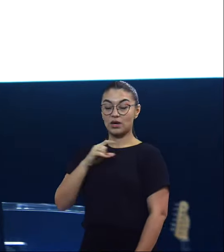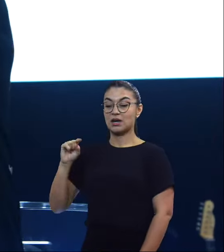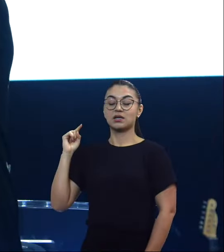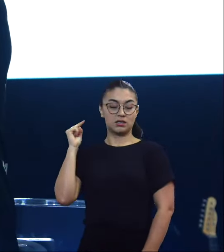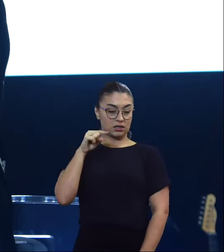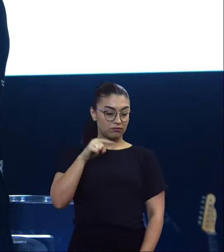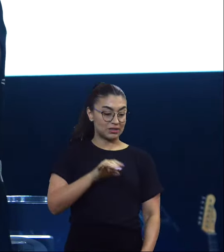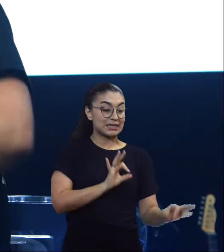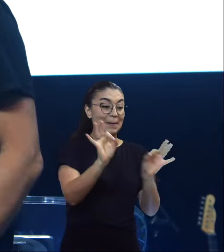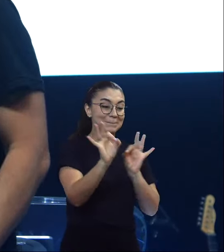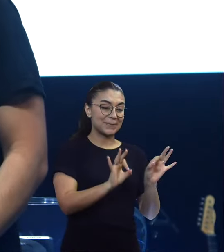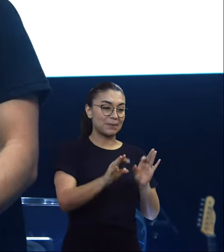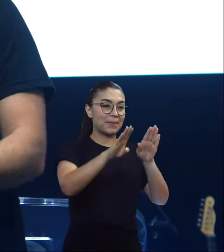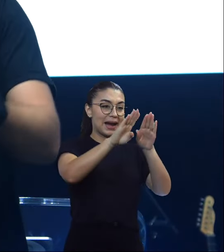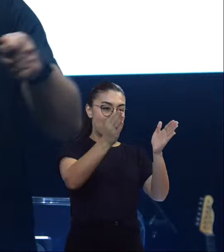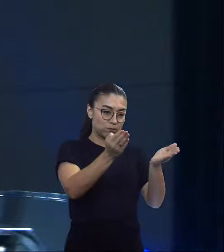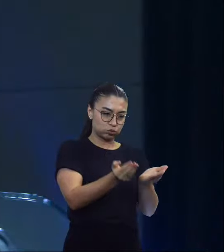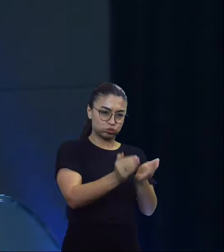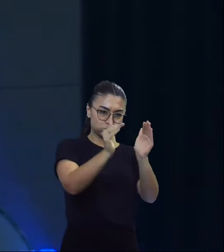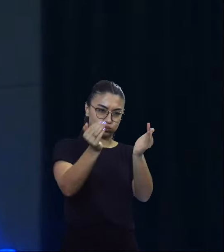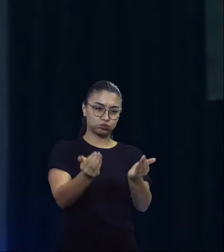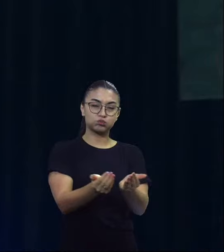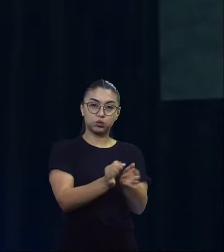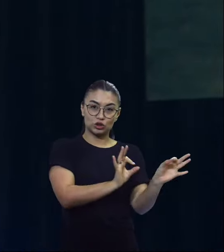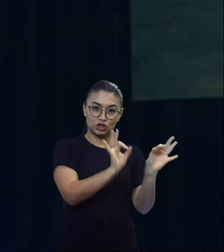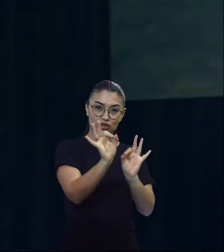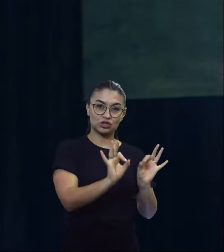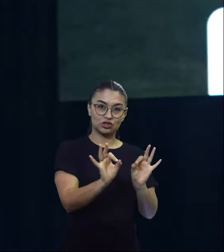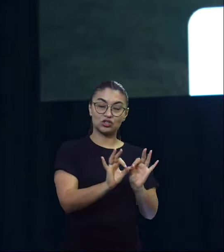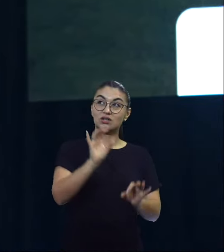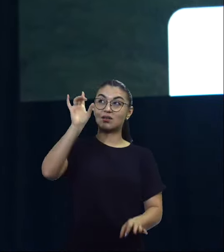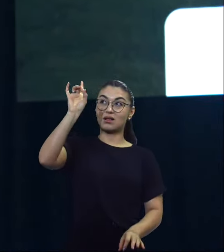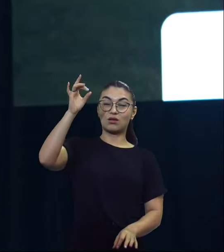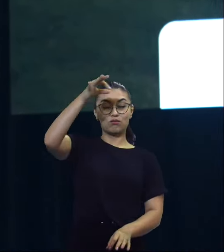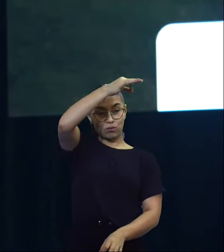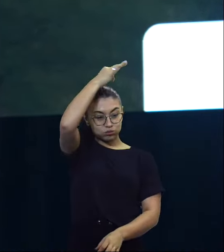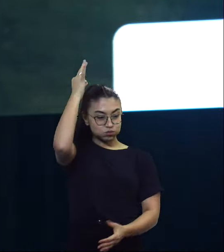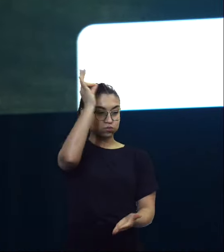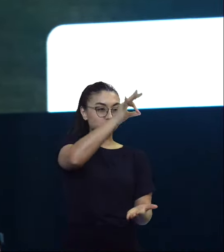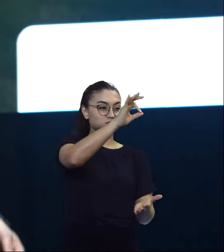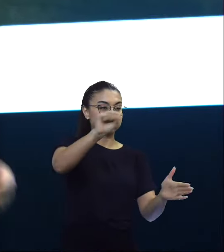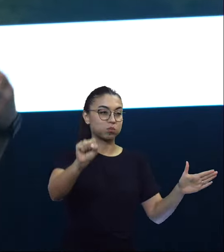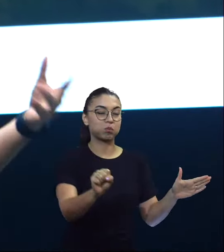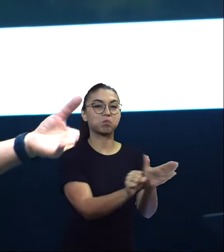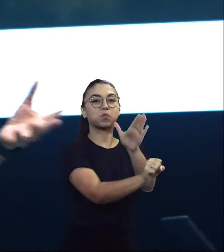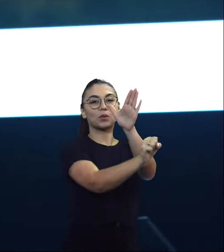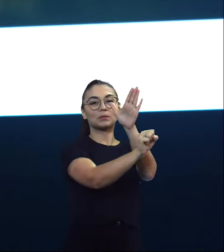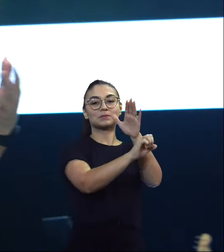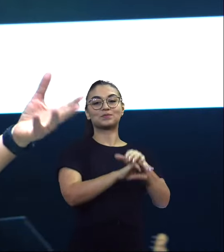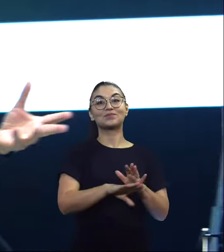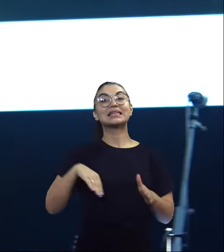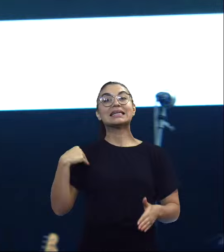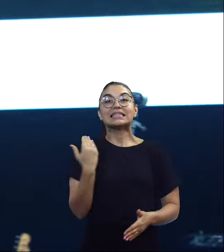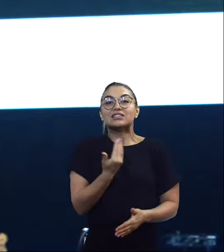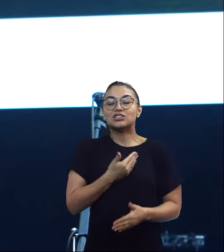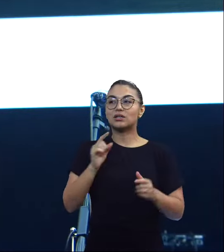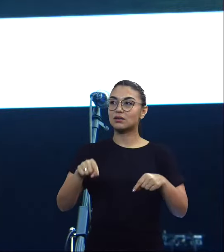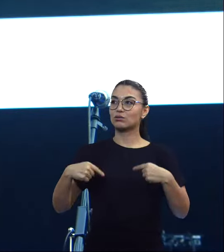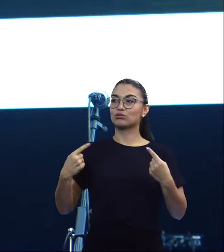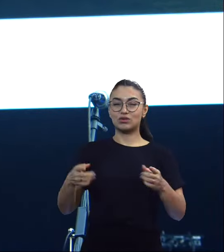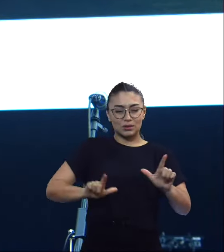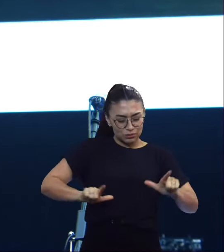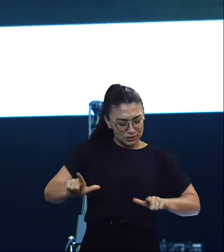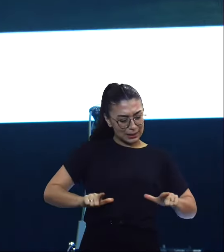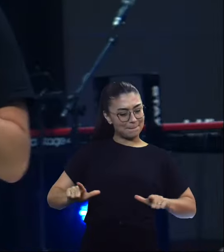vou derramar crescimento, porque eu não vou desperdiçar aquilo que eu quero realizar através de uma igreja. E desde então a gente tem trabalhado como igreja,